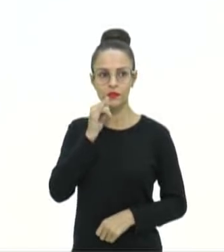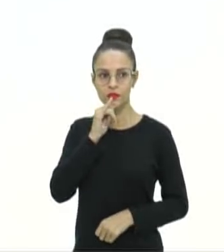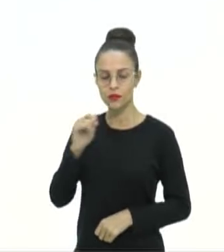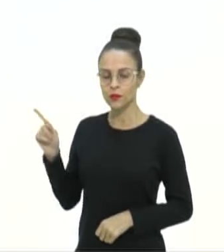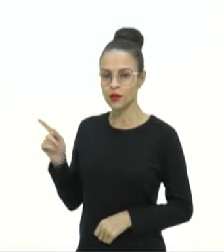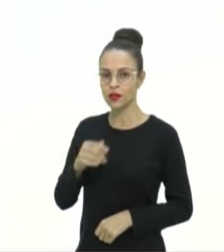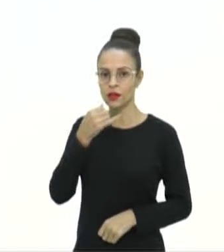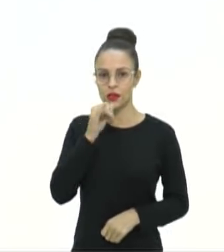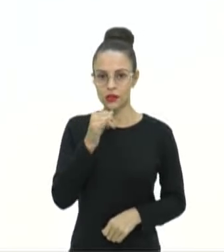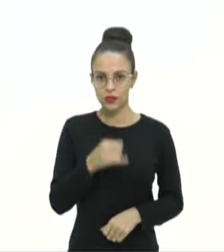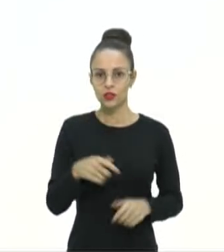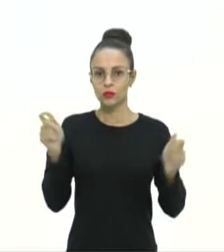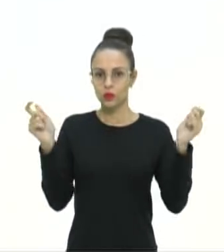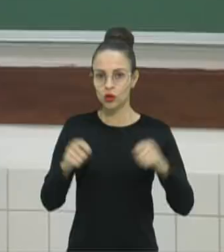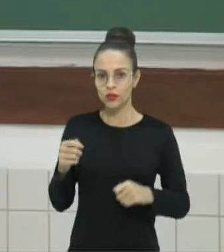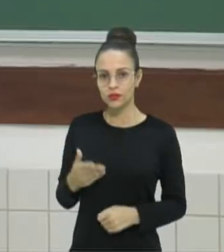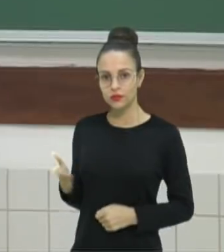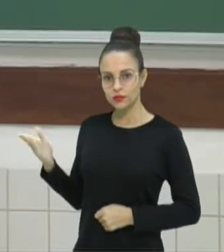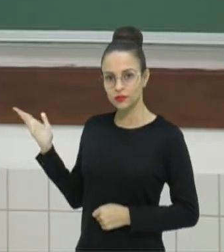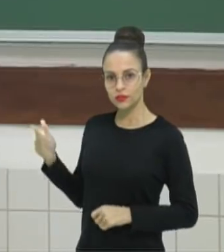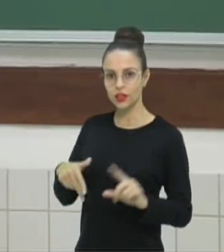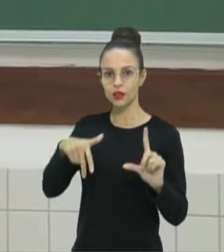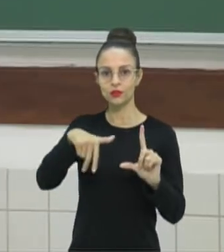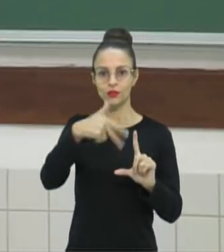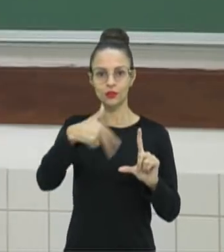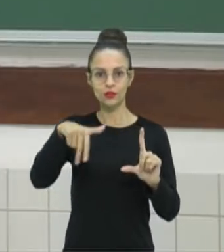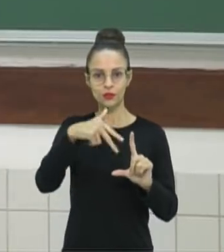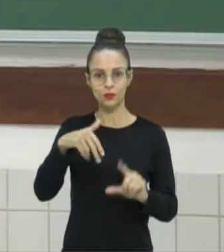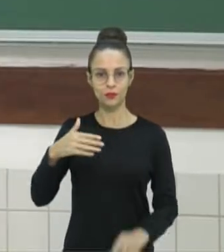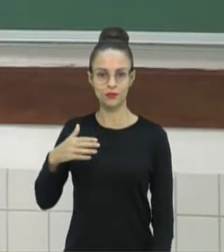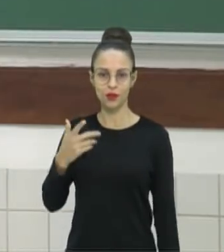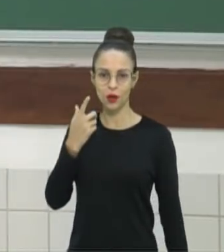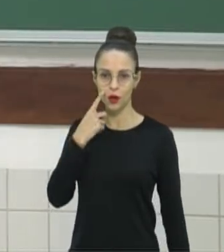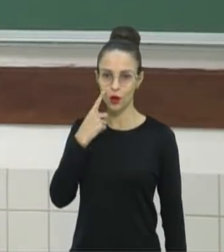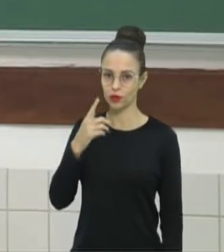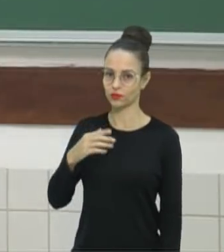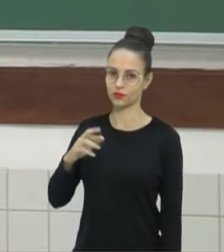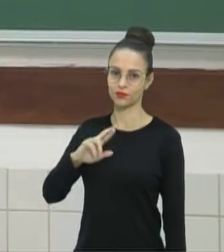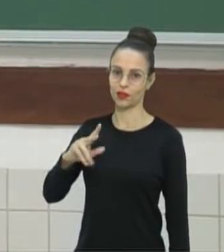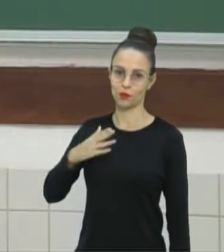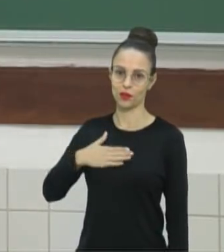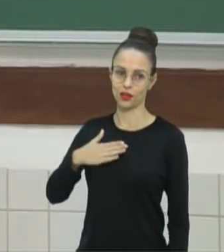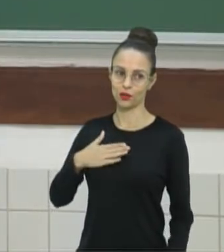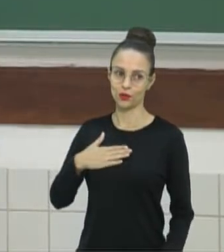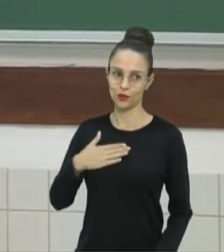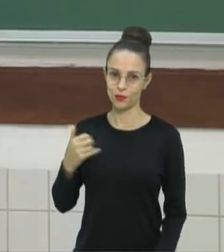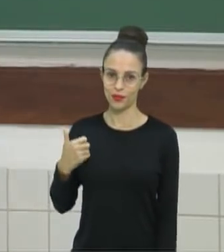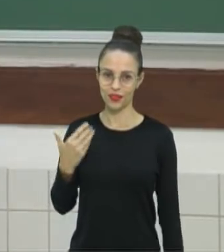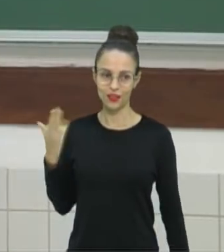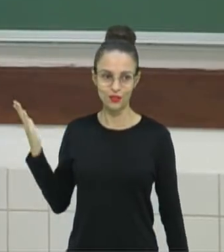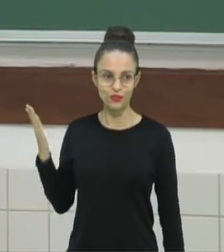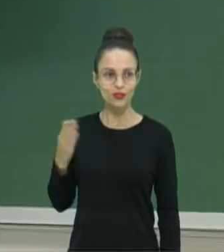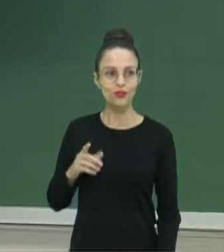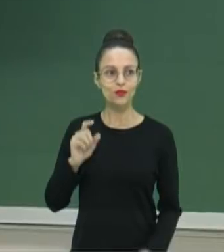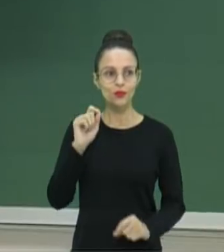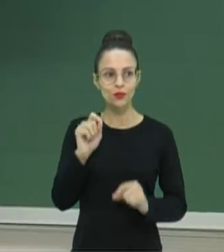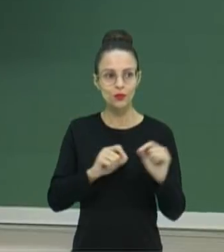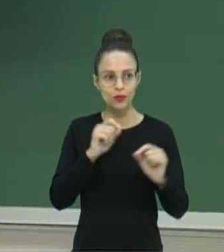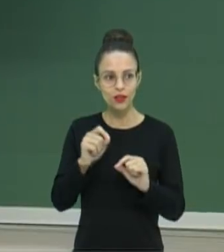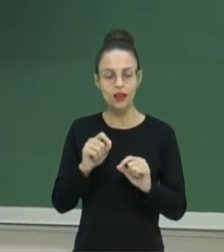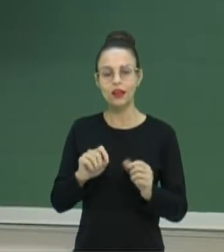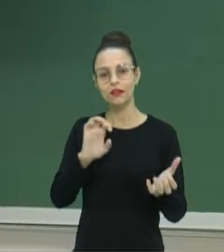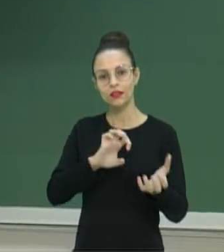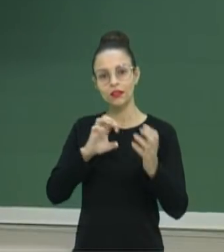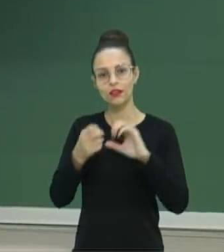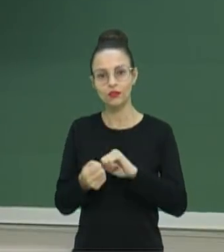energia potencial dos nossos amigos Teletubbies, né? Às vezes vou denunciar um pouco a minha idade, né? Não é do meu tempo, obviamente. Se transforma em parte de energia